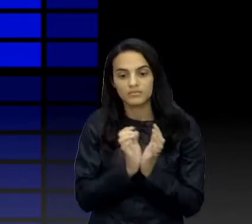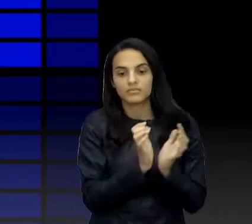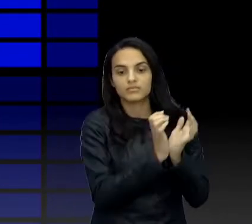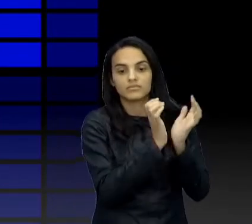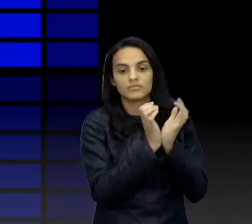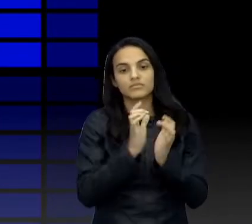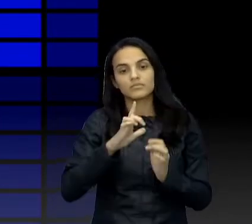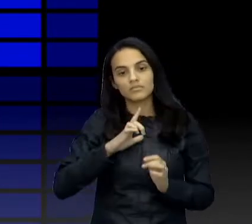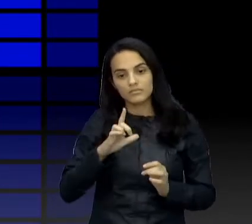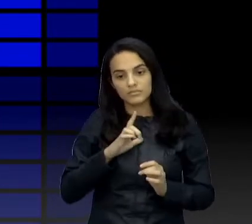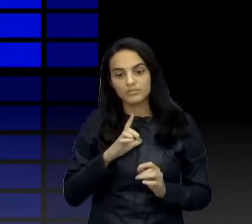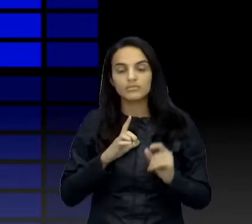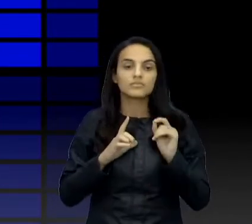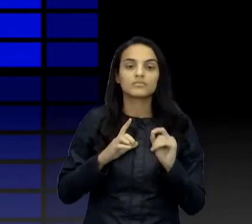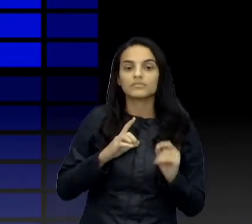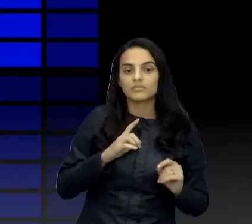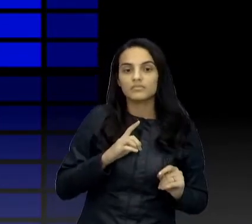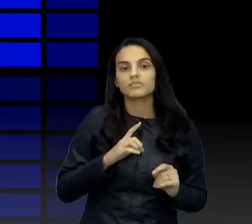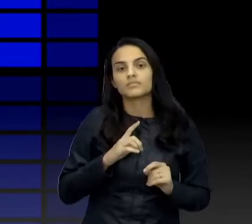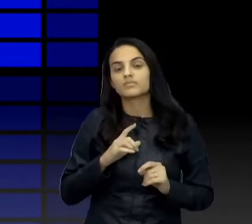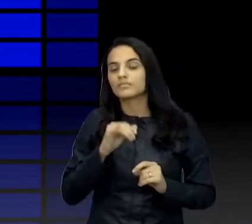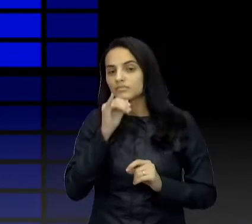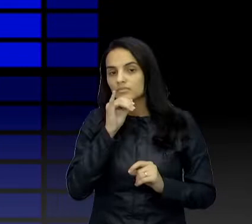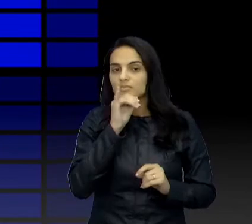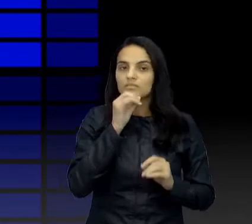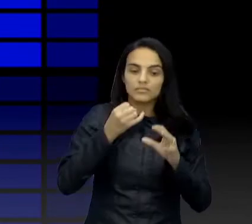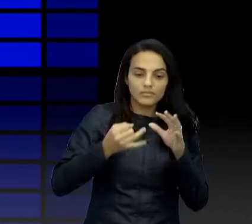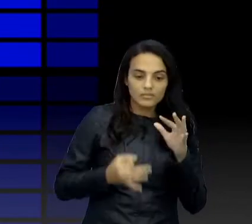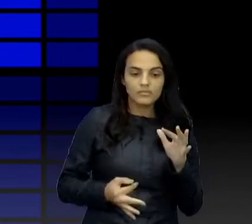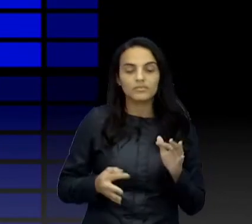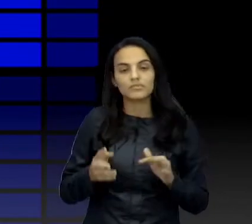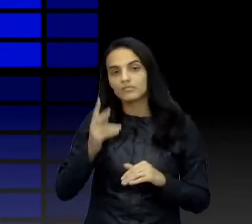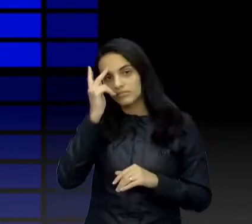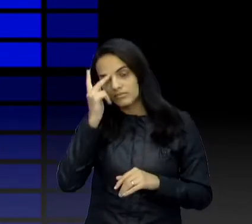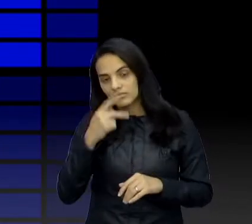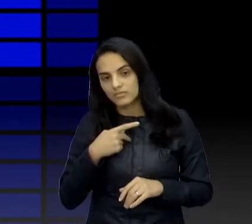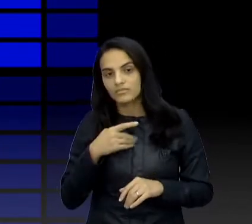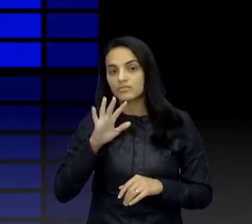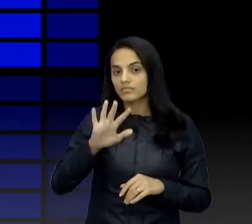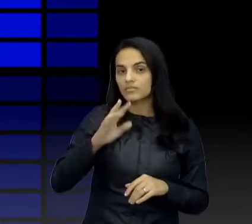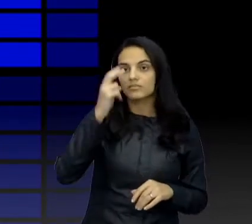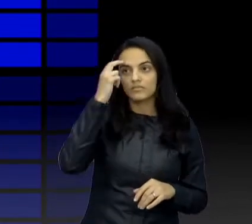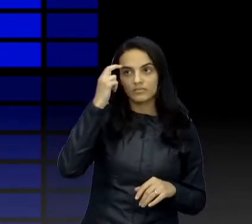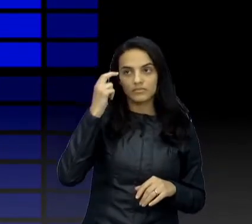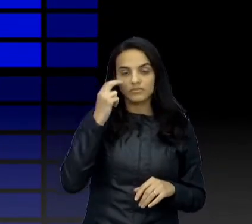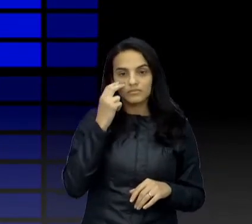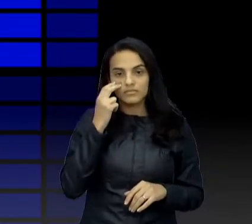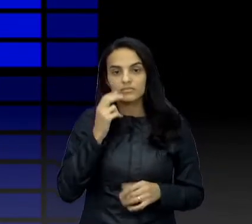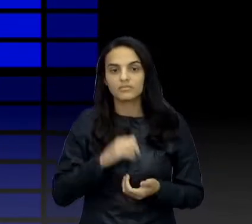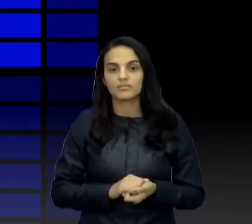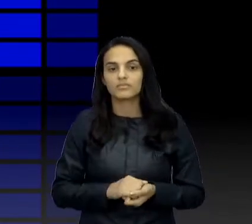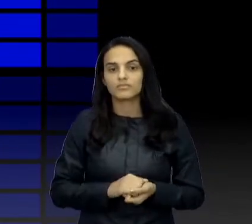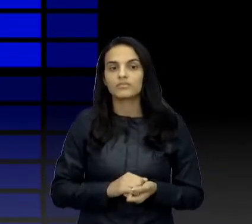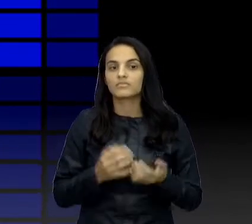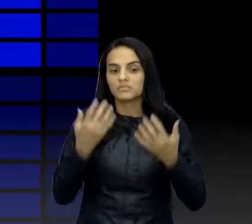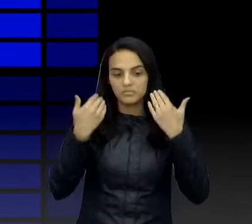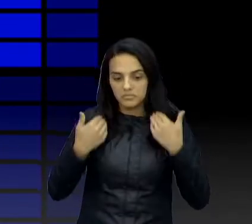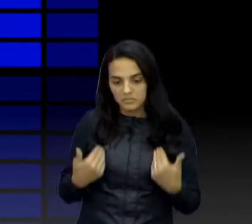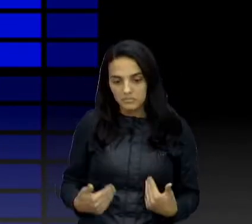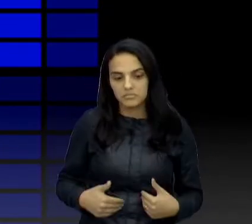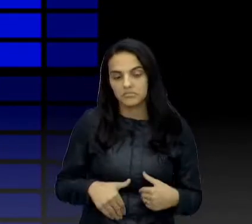que tinham como distinção as suas etnias, as suas características, mais culturais do que